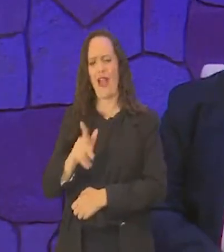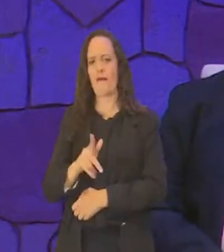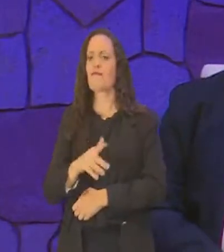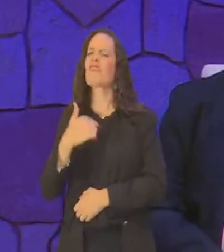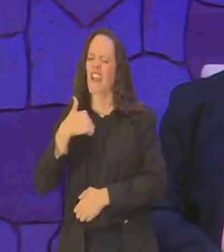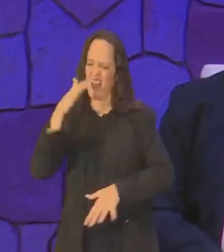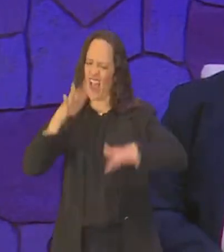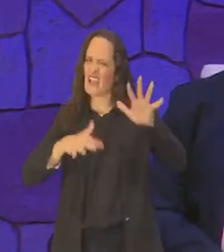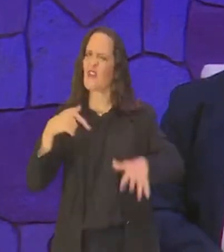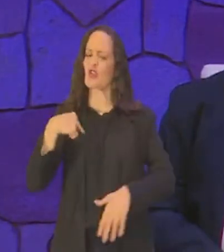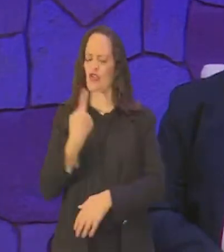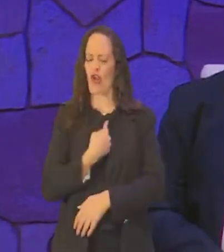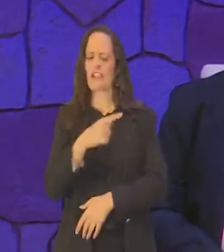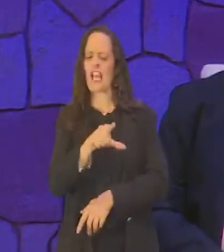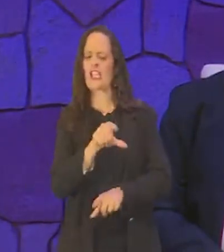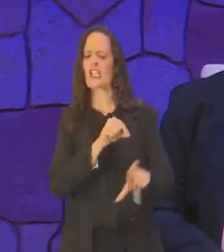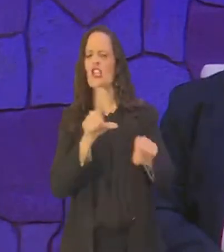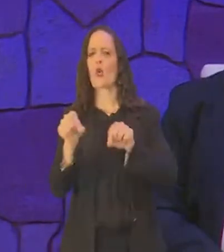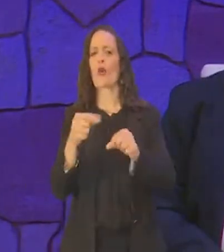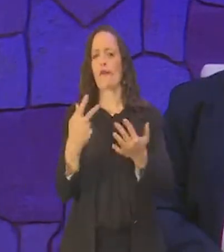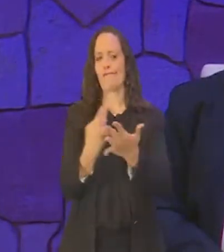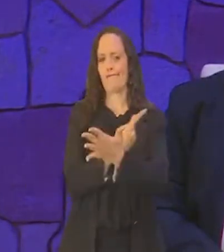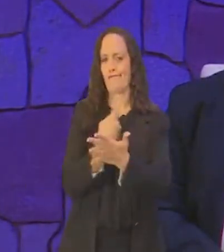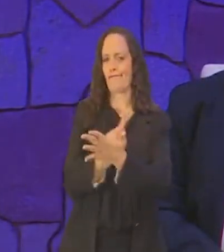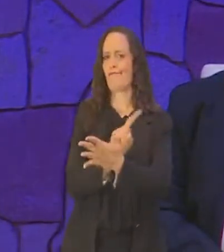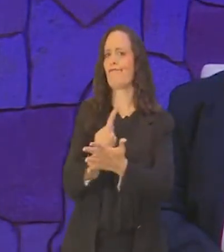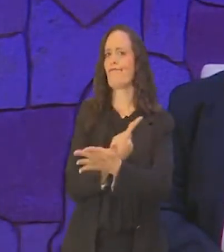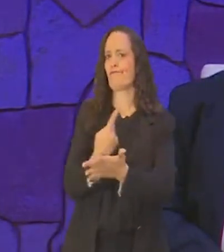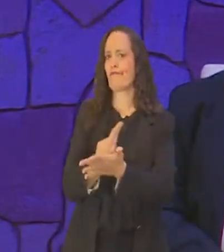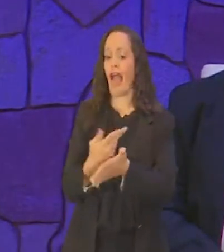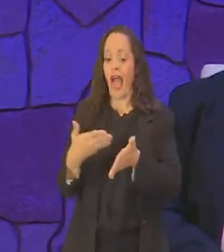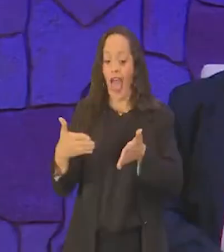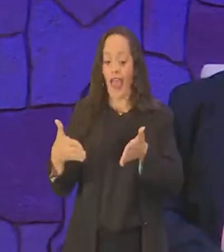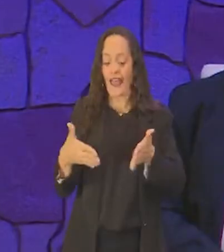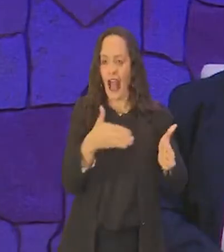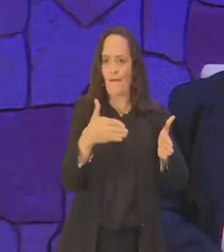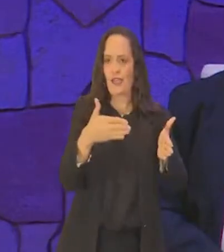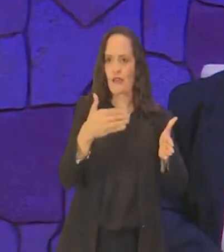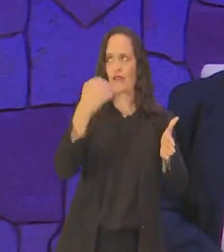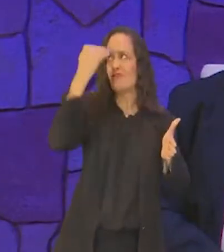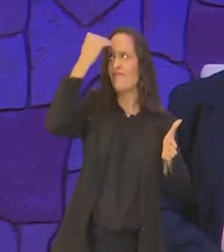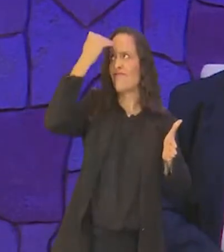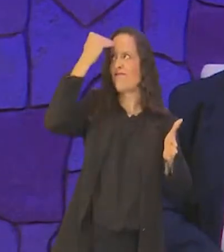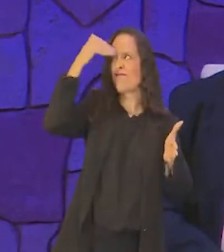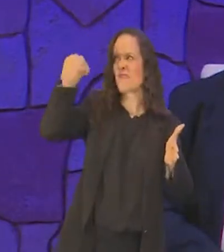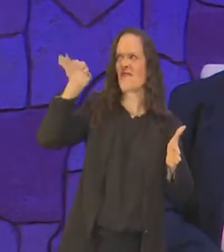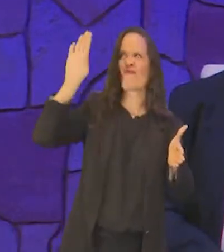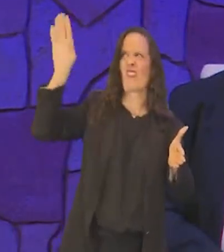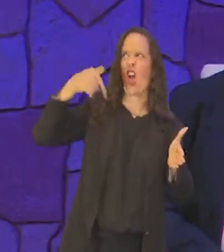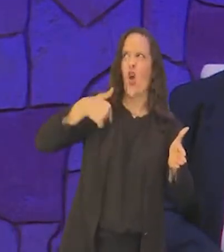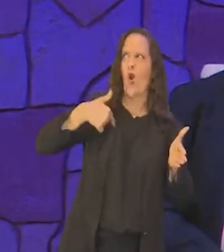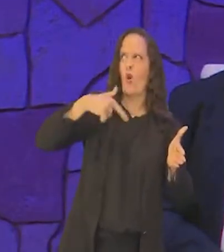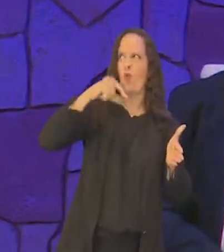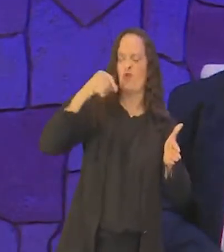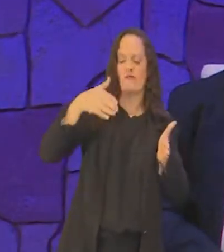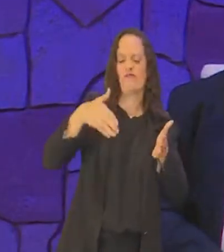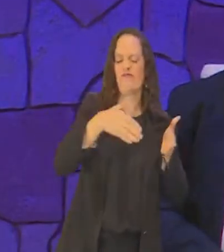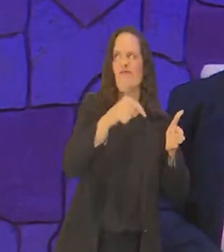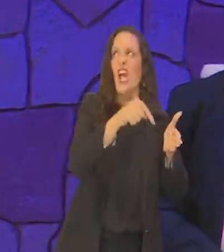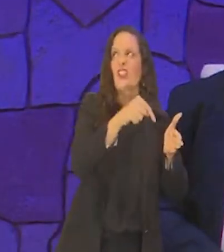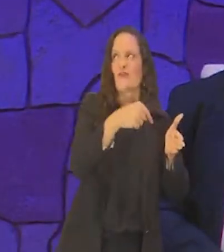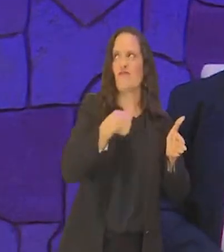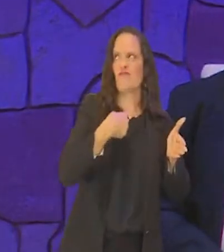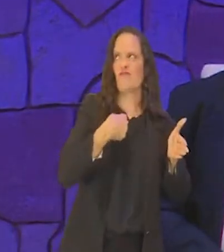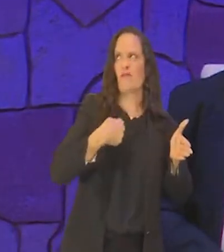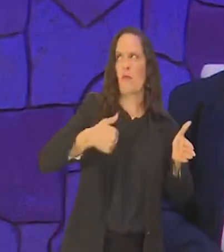escolhas erradas, pegamos caminhos de desobediência e tortuosos. Eu quero frisar, nós